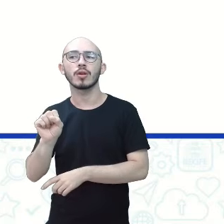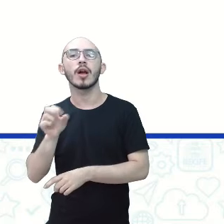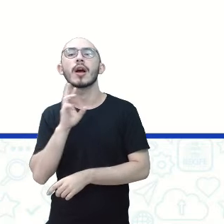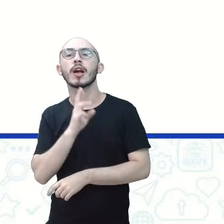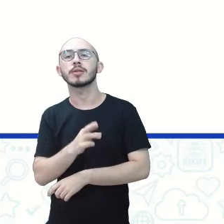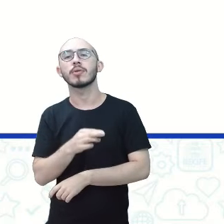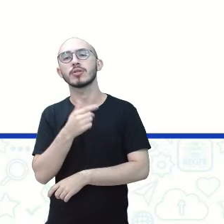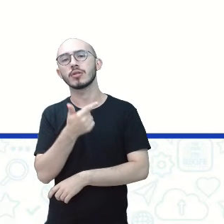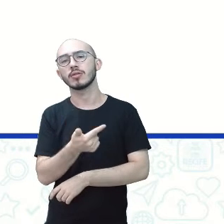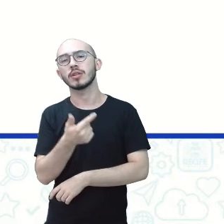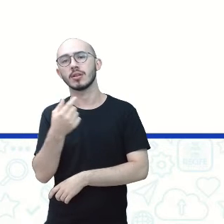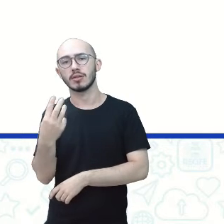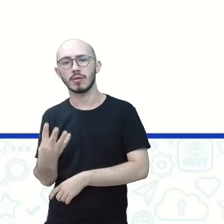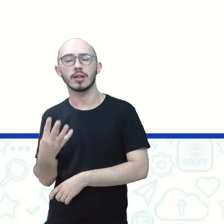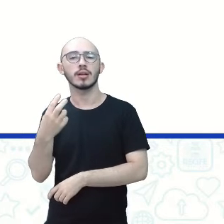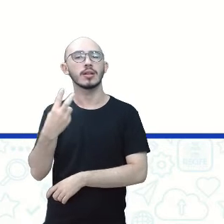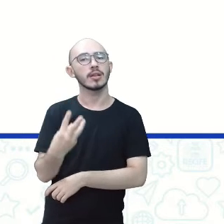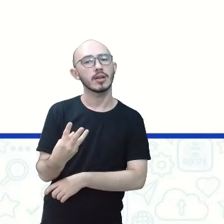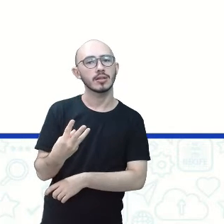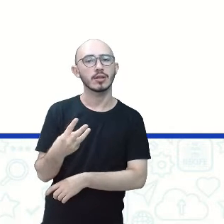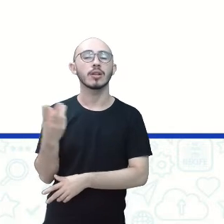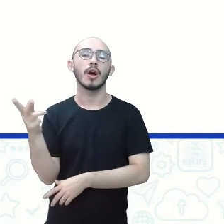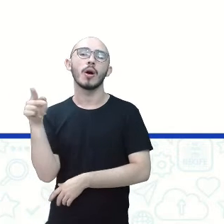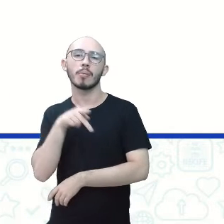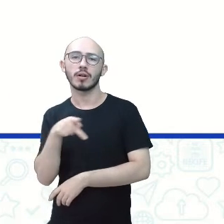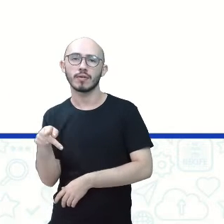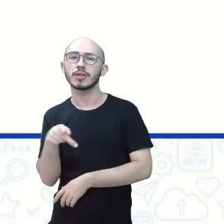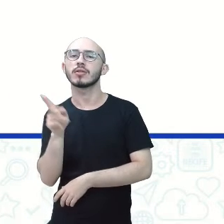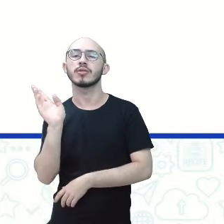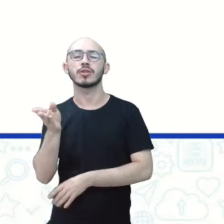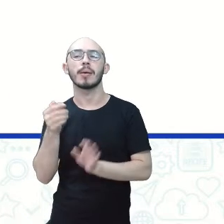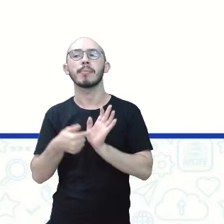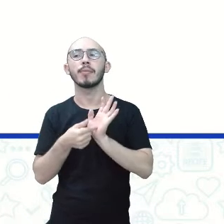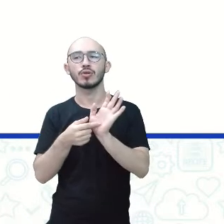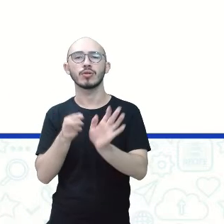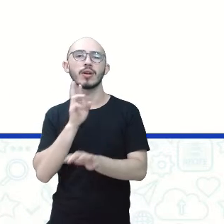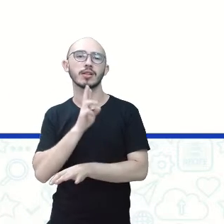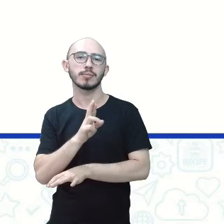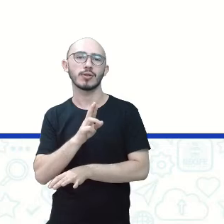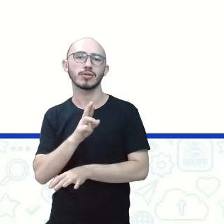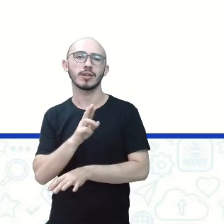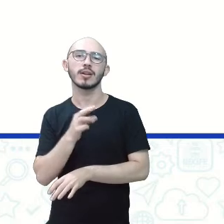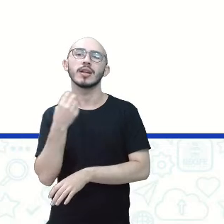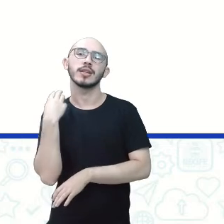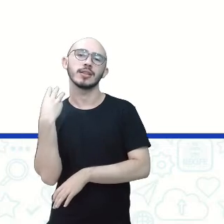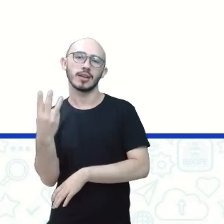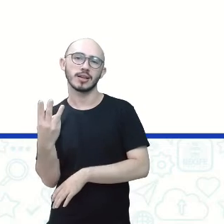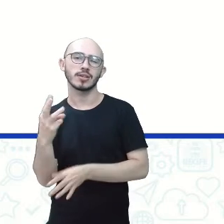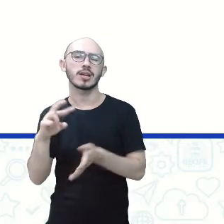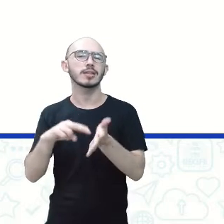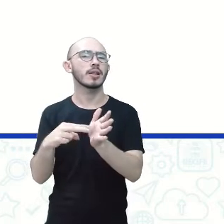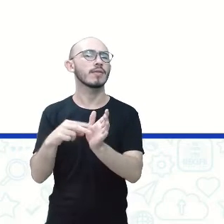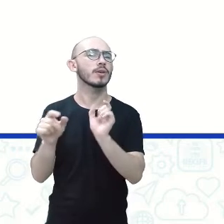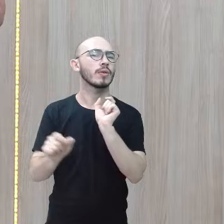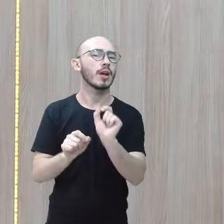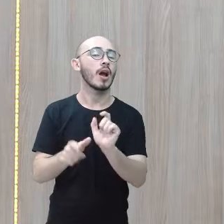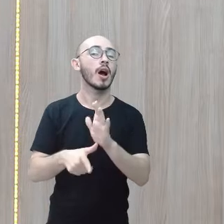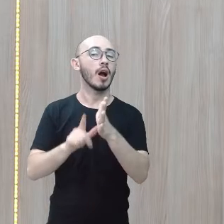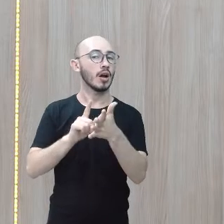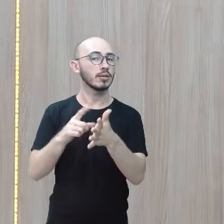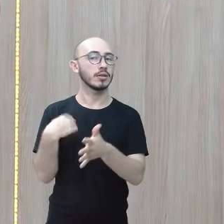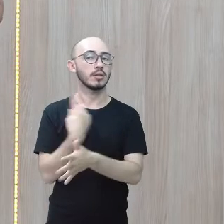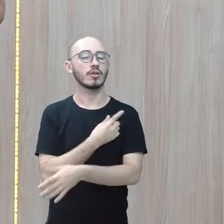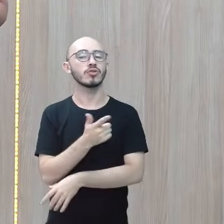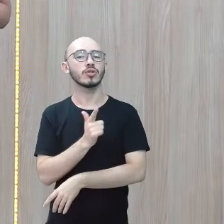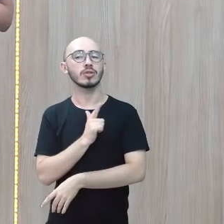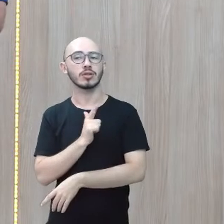dar 243? E o professor Tiago aqui já colocou a resposta igual a 3. O que é que isso significa? Que antes a gente teve